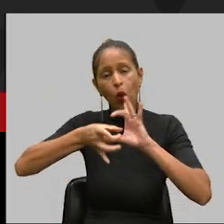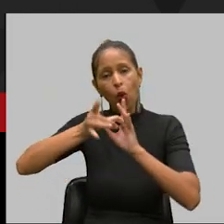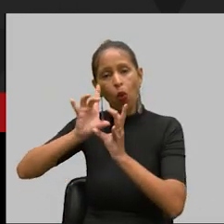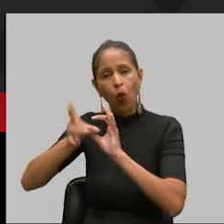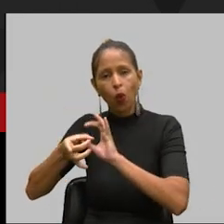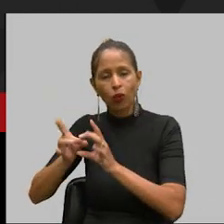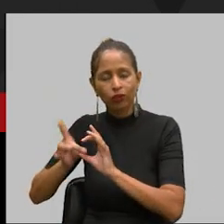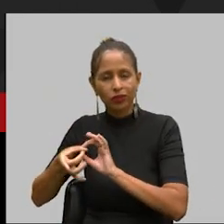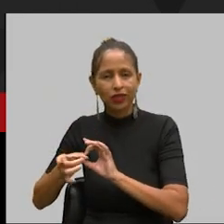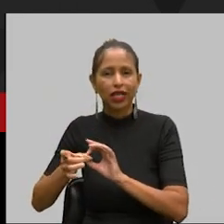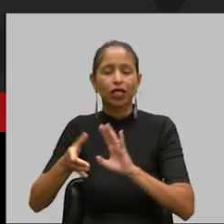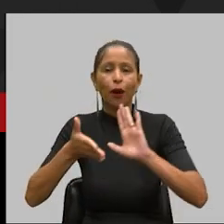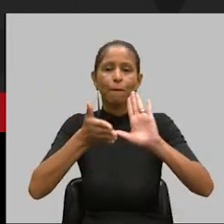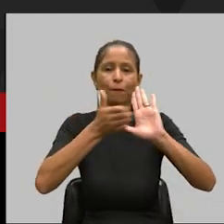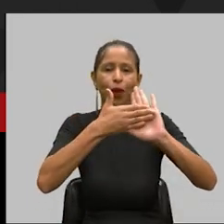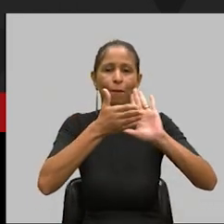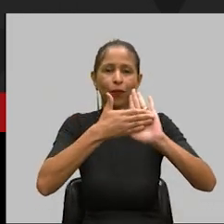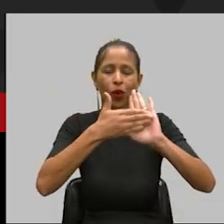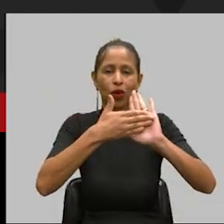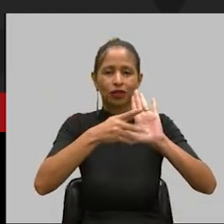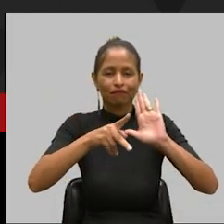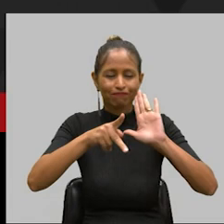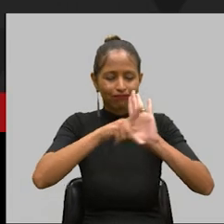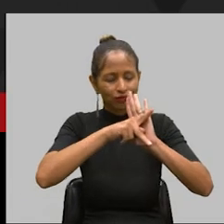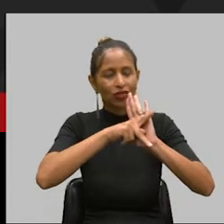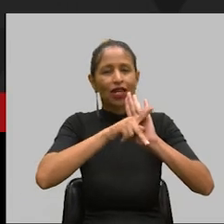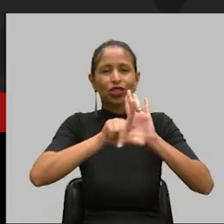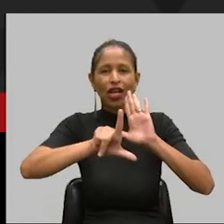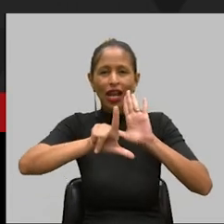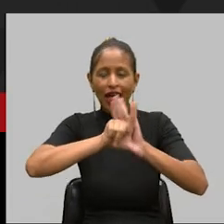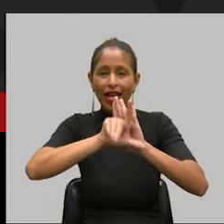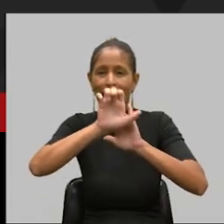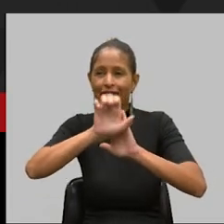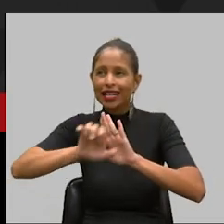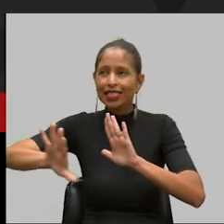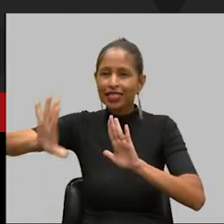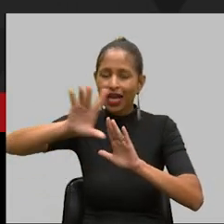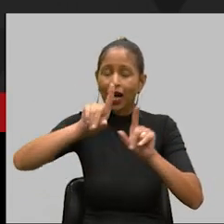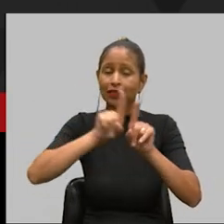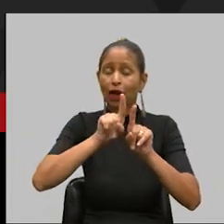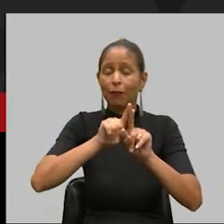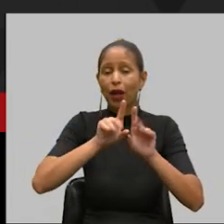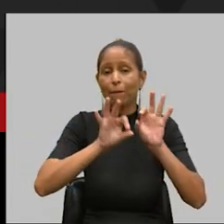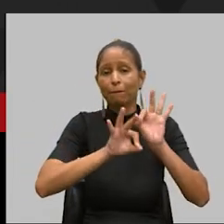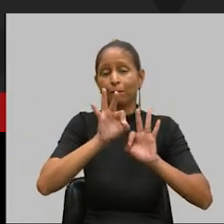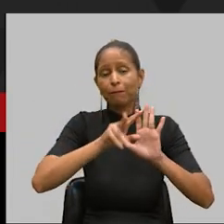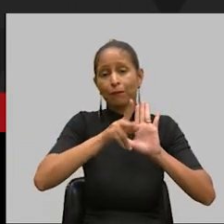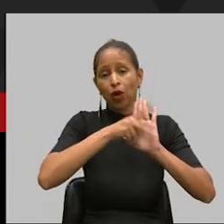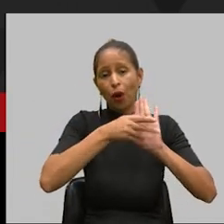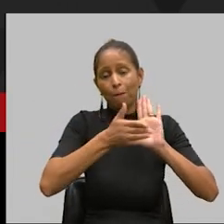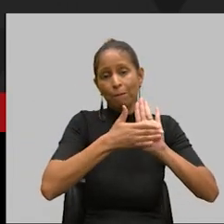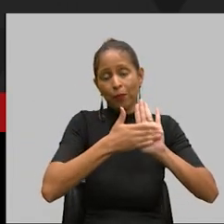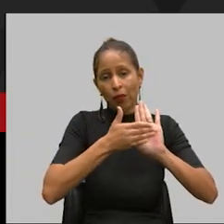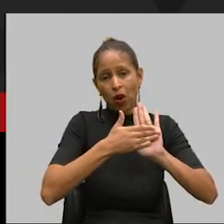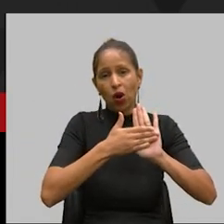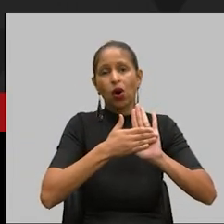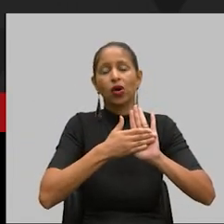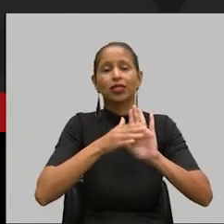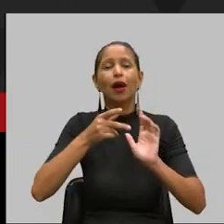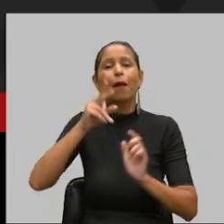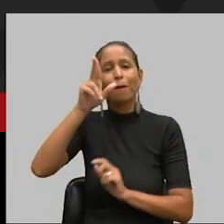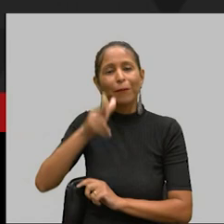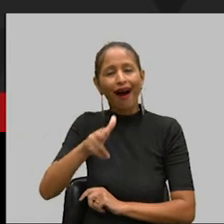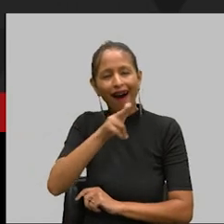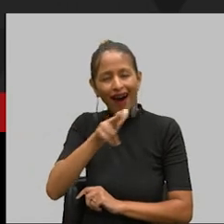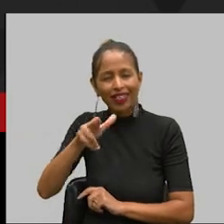de propor projetos de leis tanto a nível de estado mas assim como o projeto de lei proposto pelo Padre João a